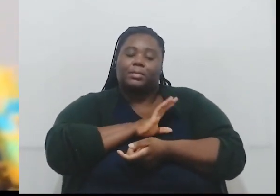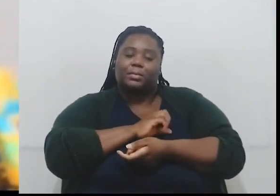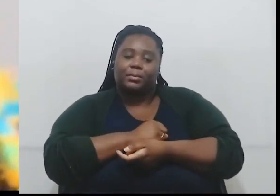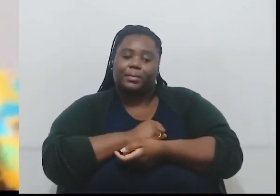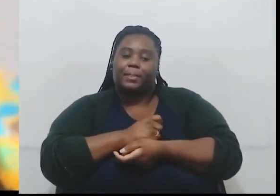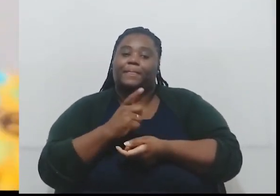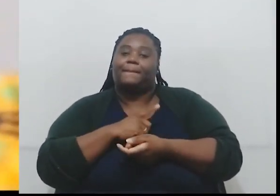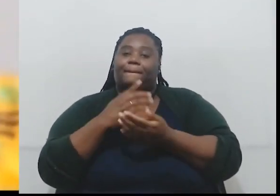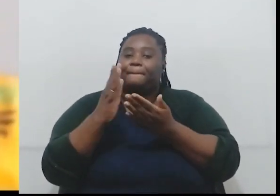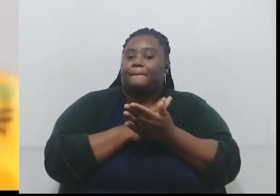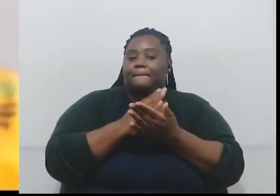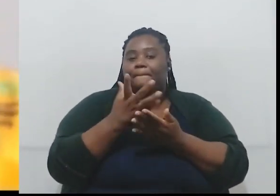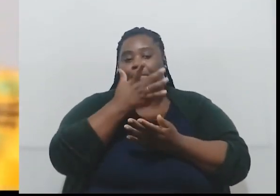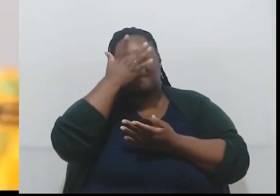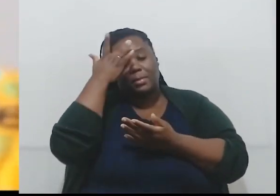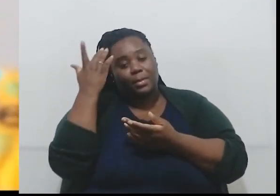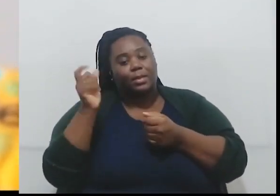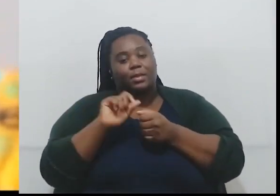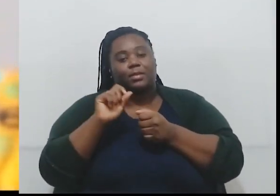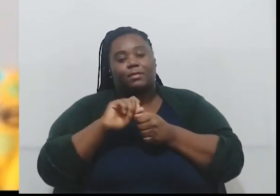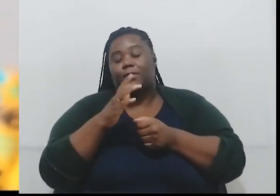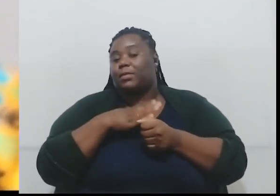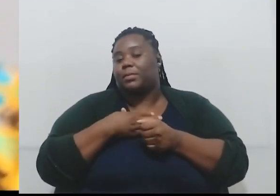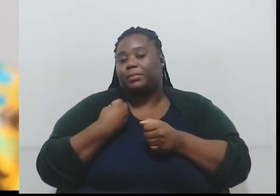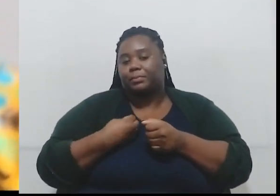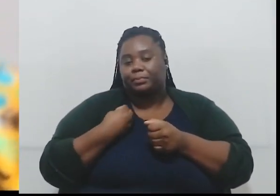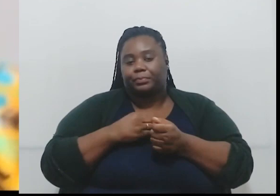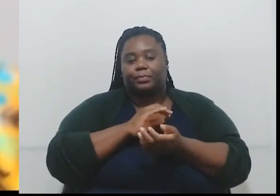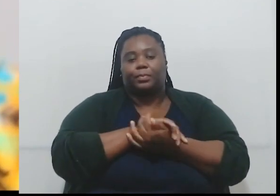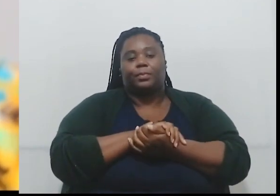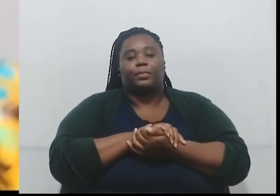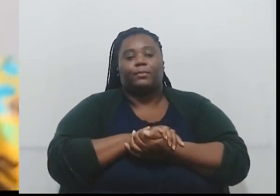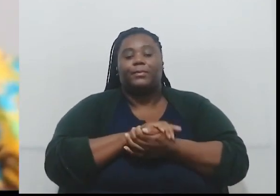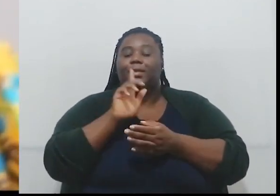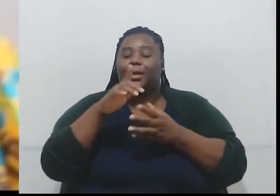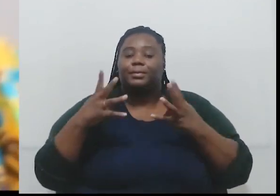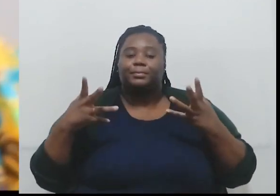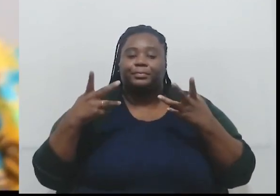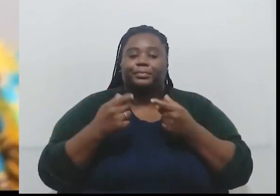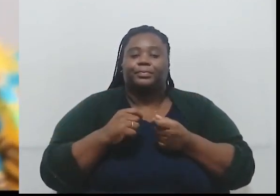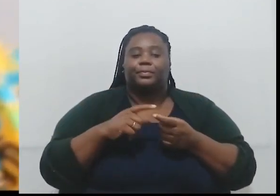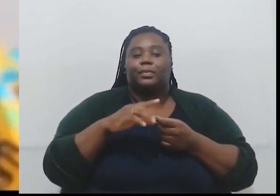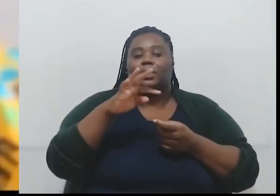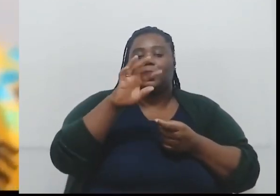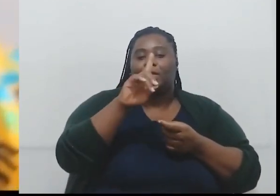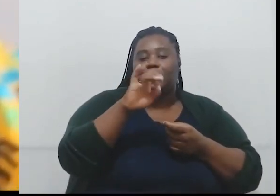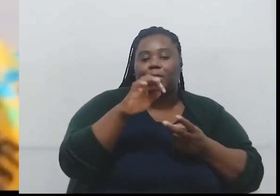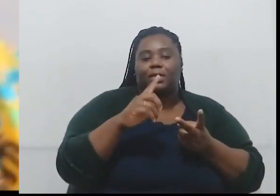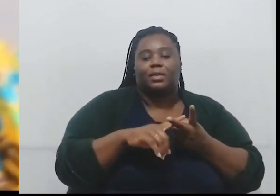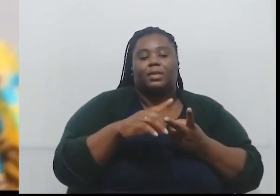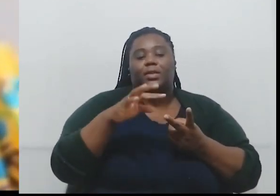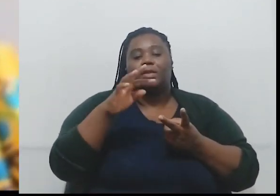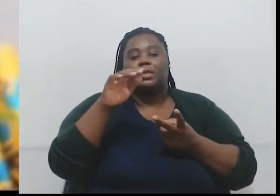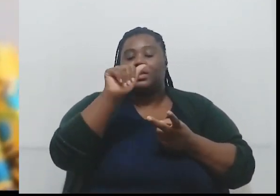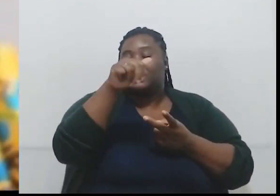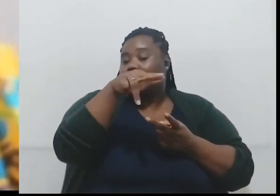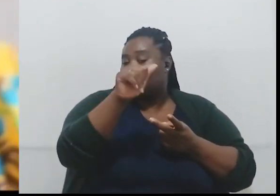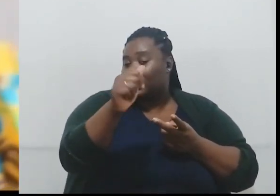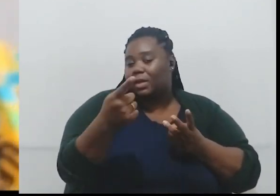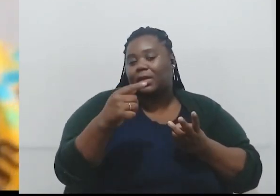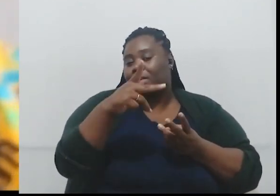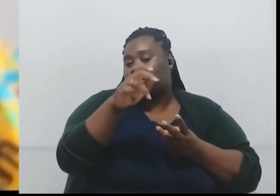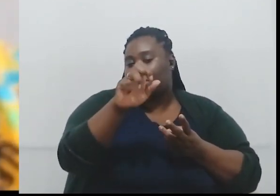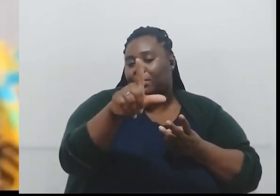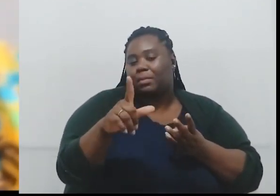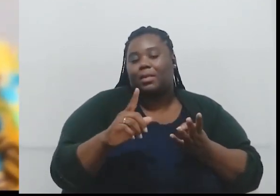Tem pessoas que fizeram parte, fazem parte da minha trajetória, que são maravilhosas. Dadá, do Ronaldo, Ana Paula Bouzas, que é